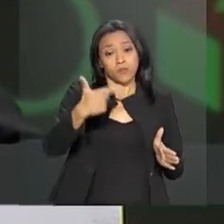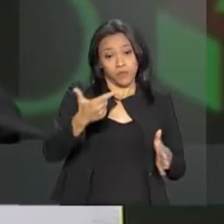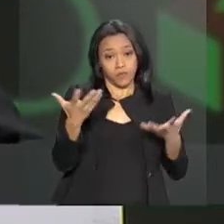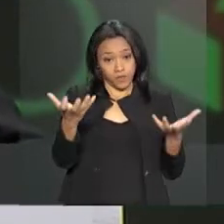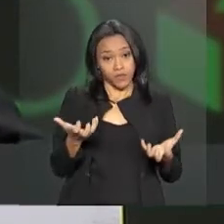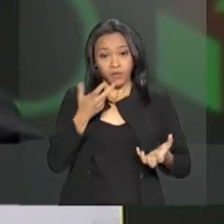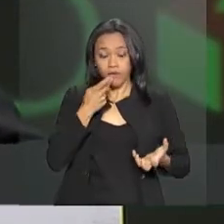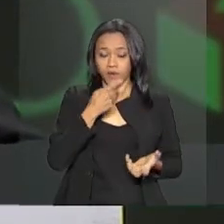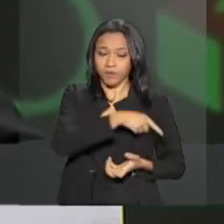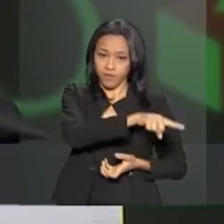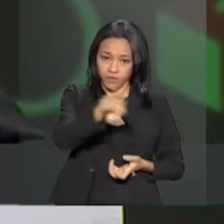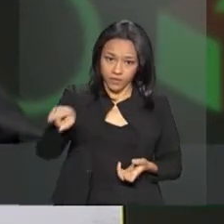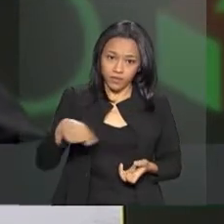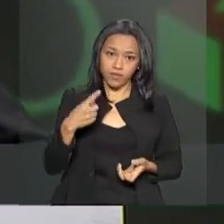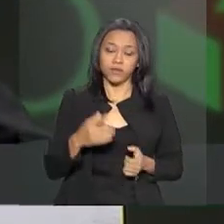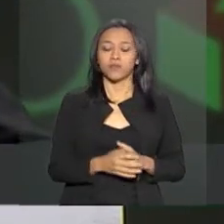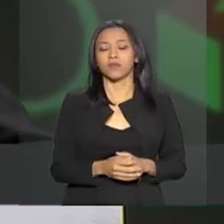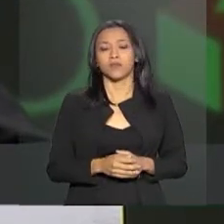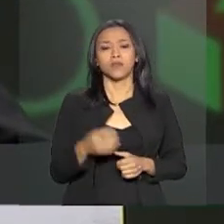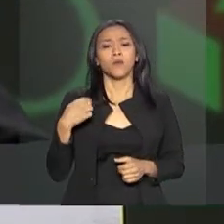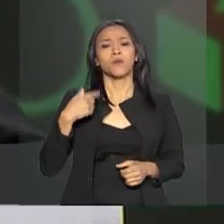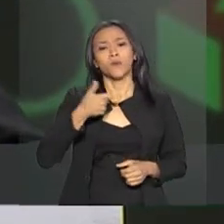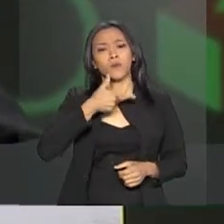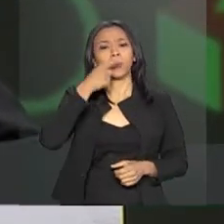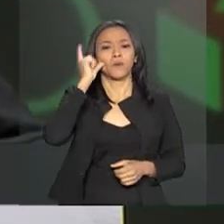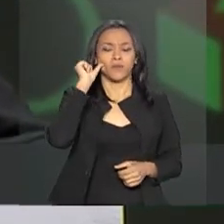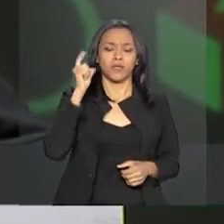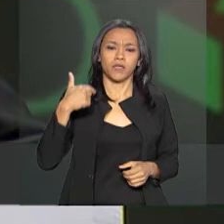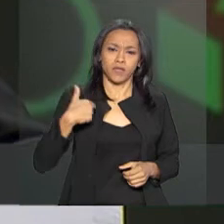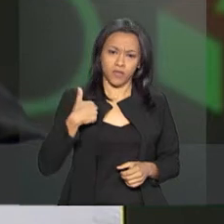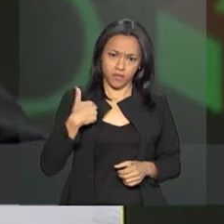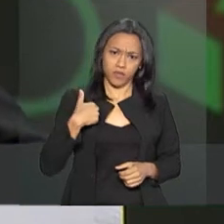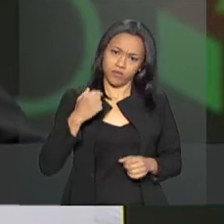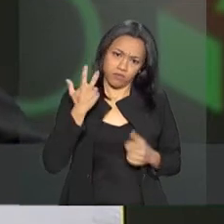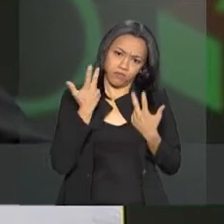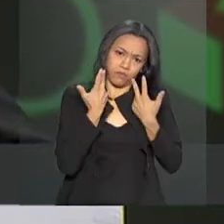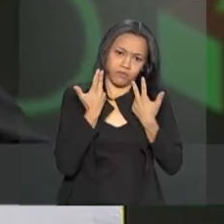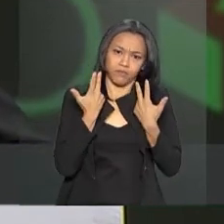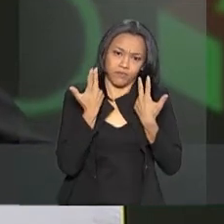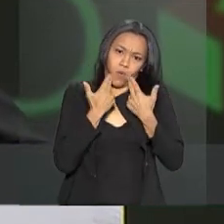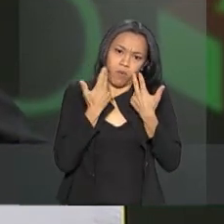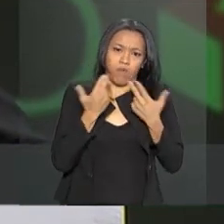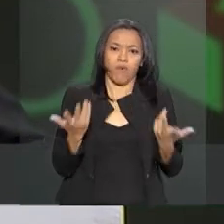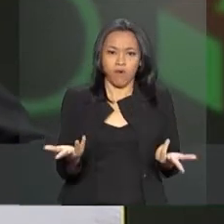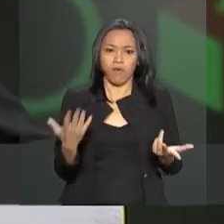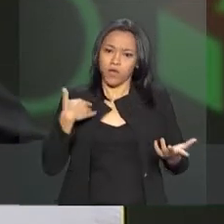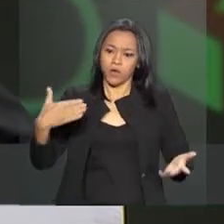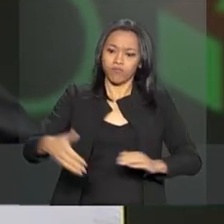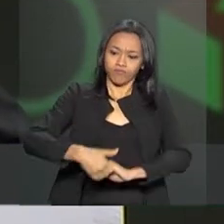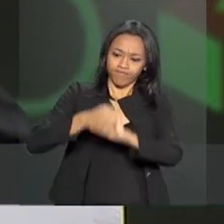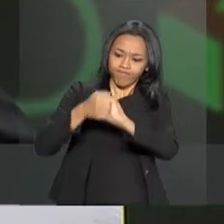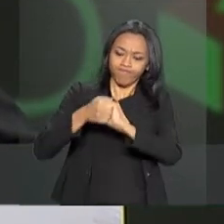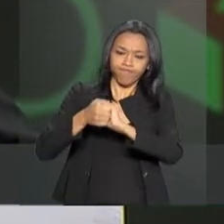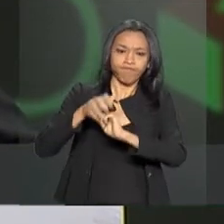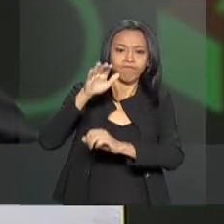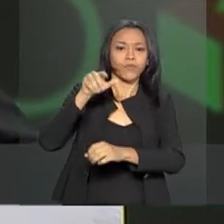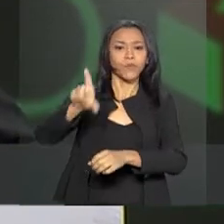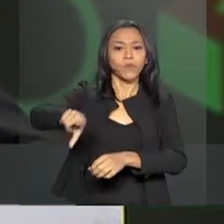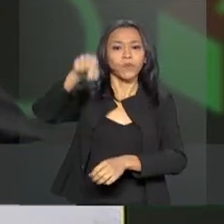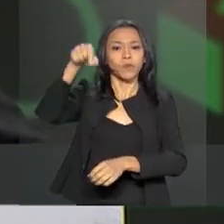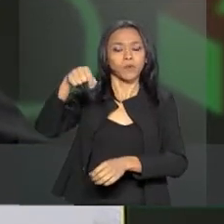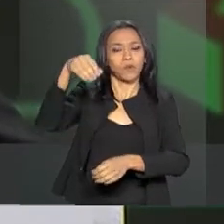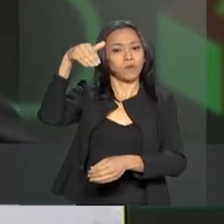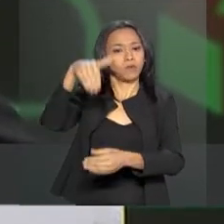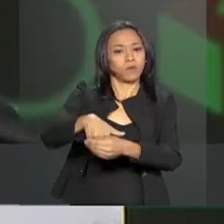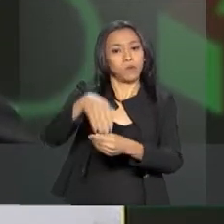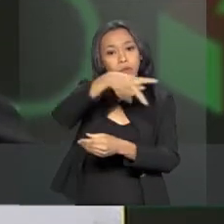seguinte. Ontem ainda eu falava, cumprimentei naturalmente o presidente eleito.